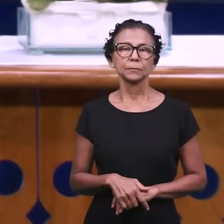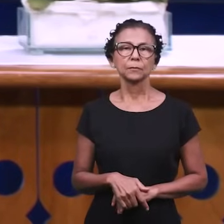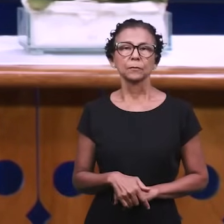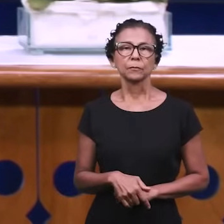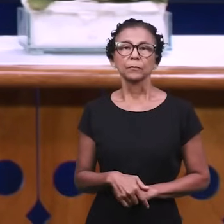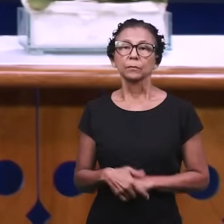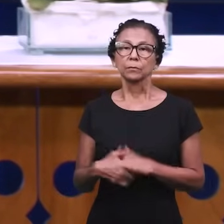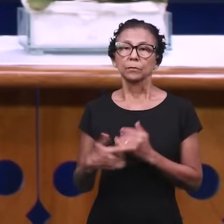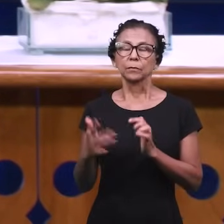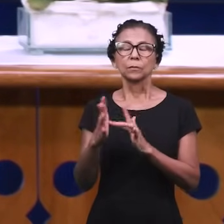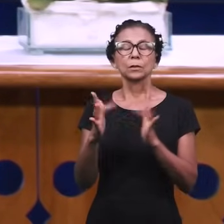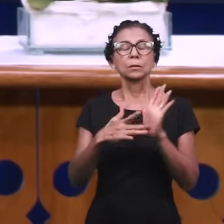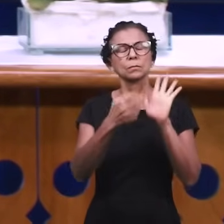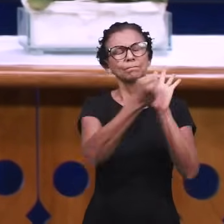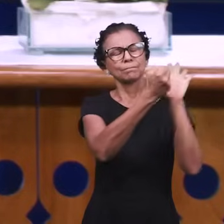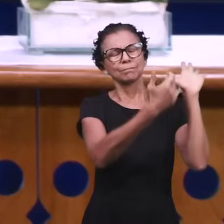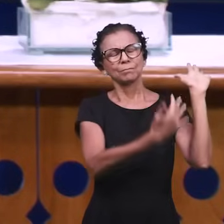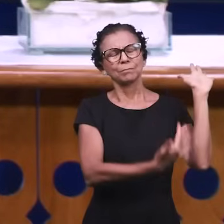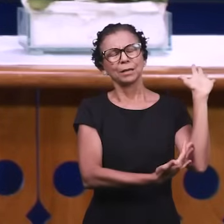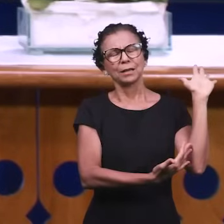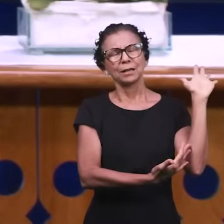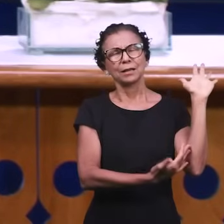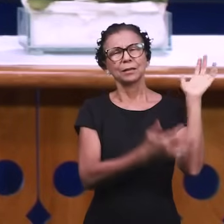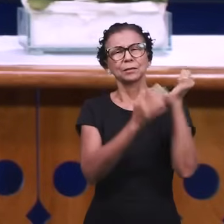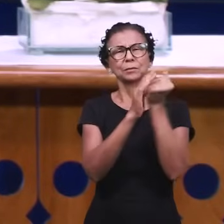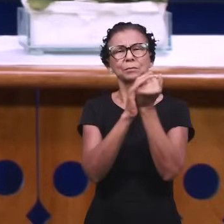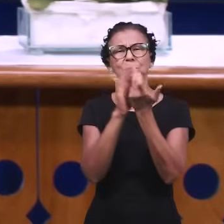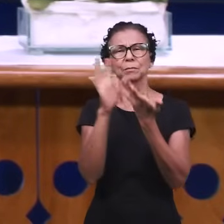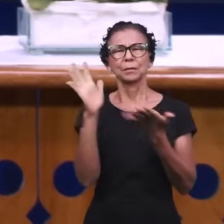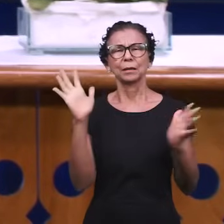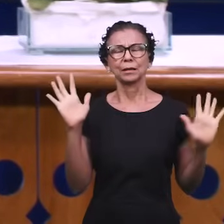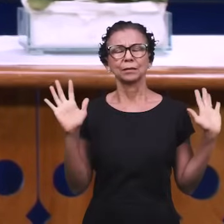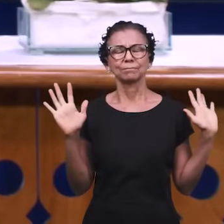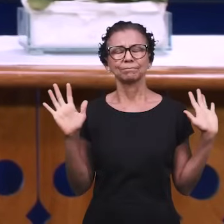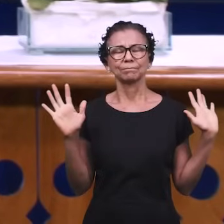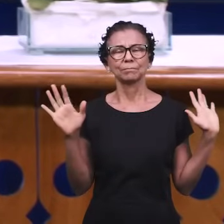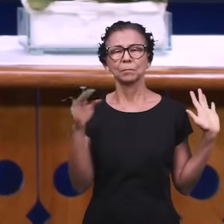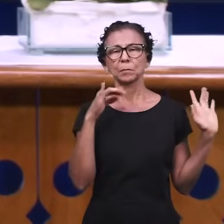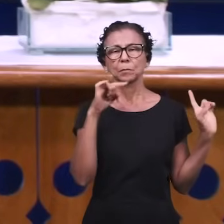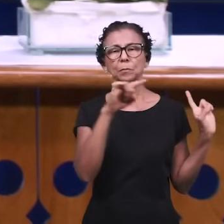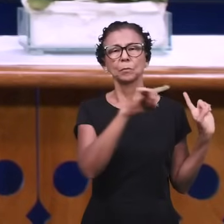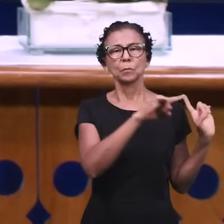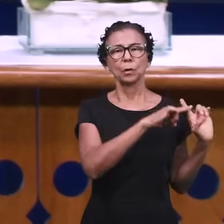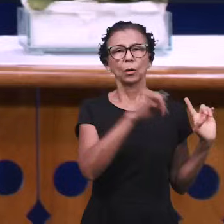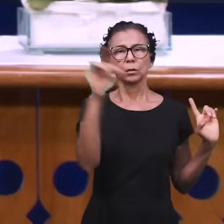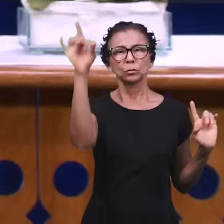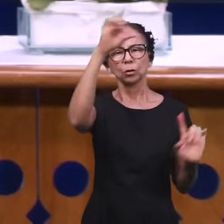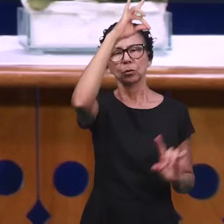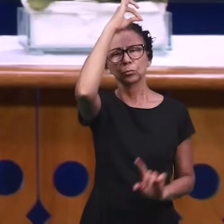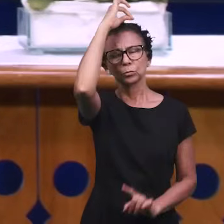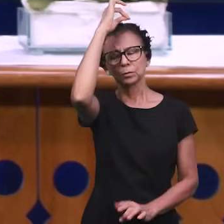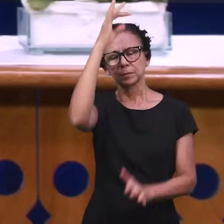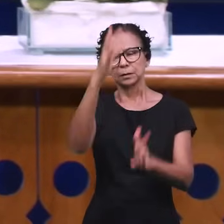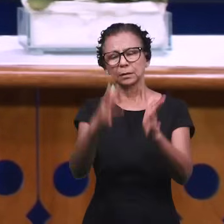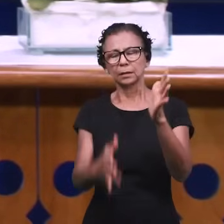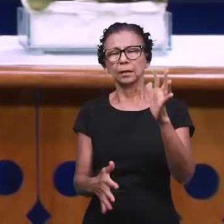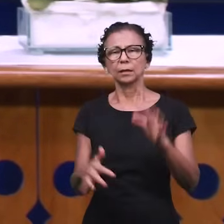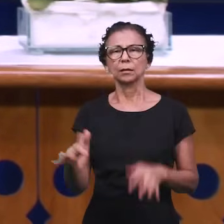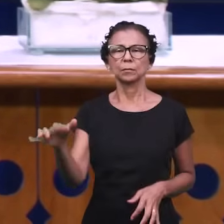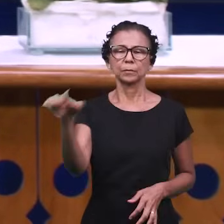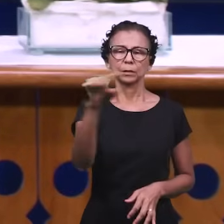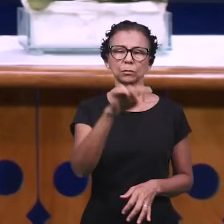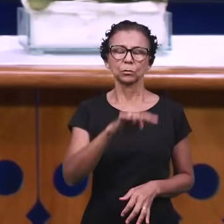a sua alma, o seu sangue, e quando isso acontece, ele derrama do seu espírito sobre o